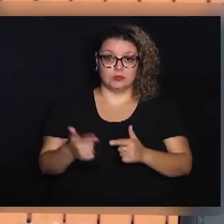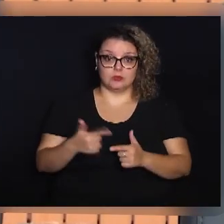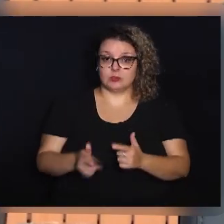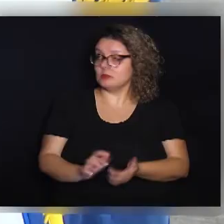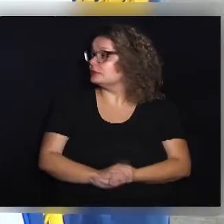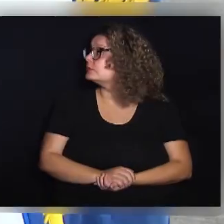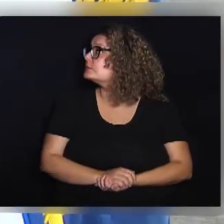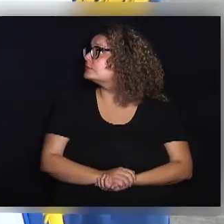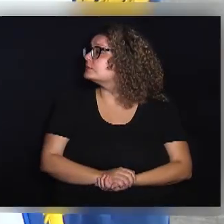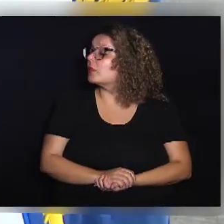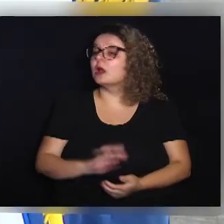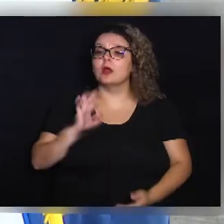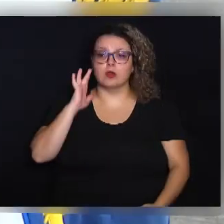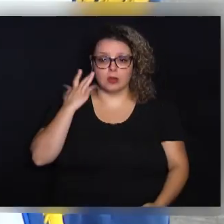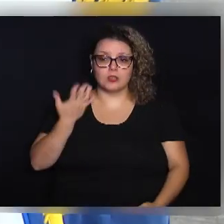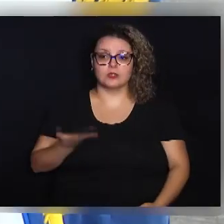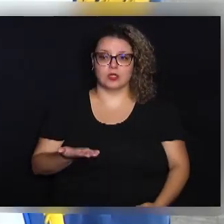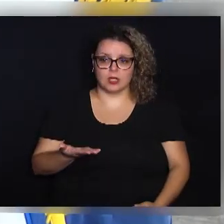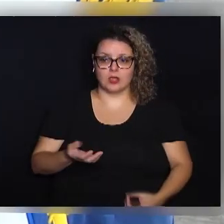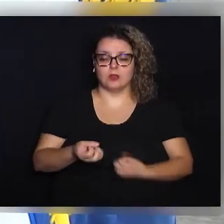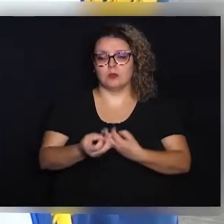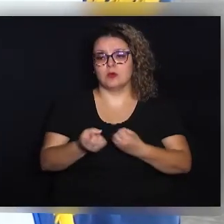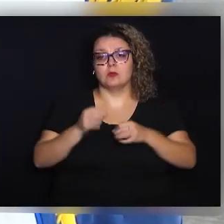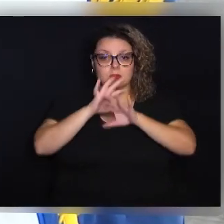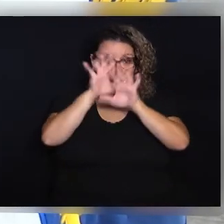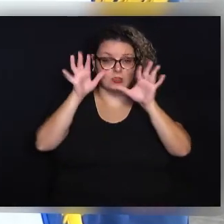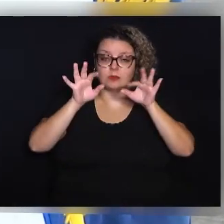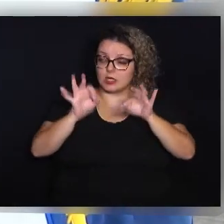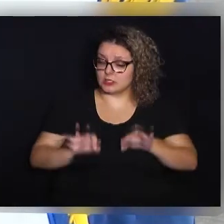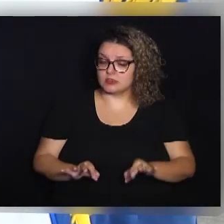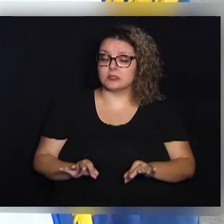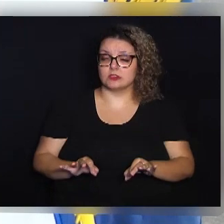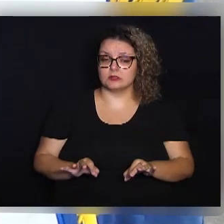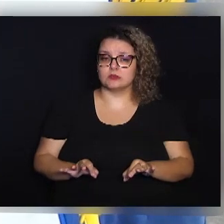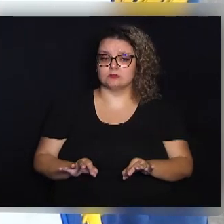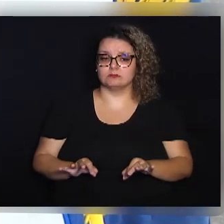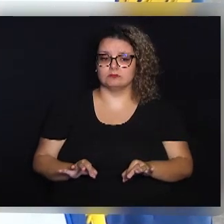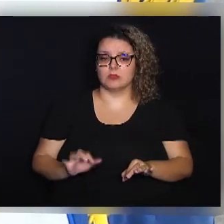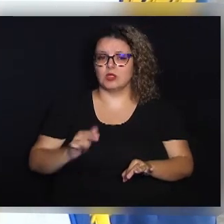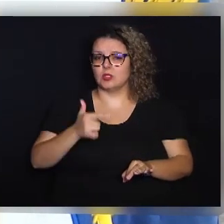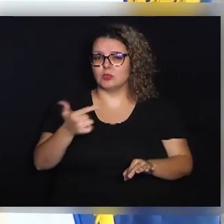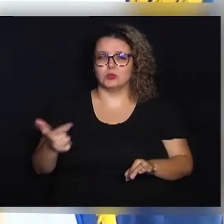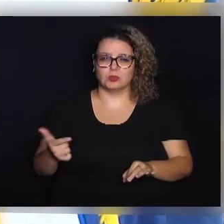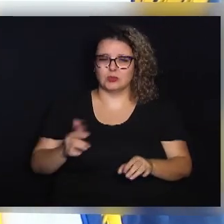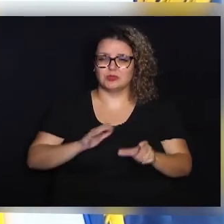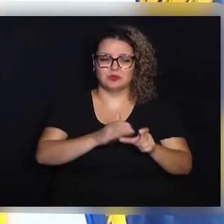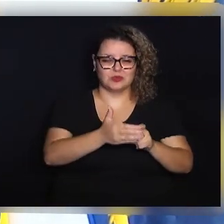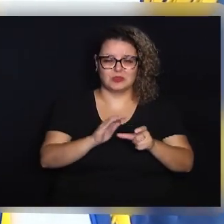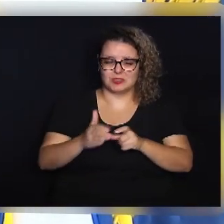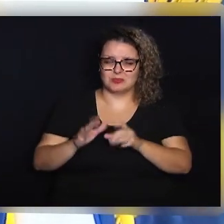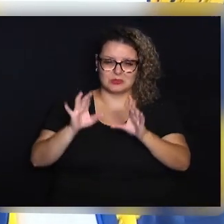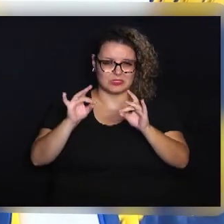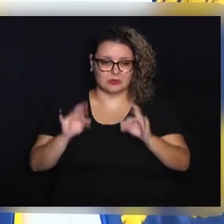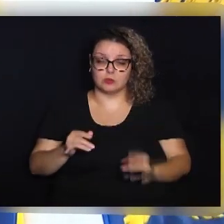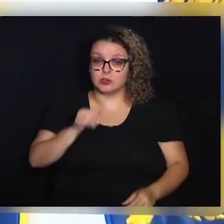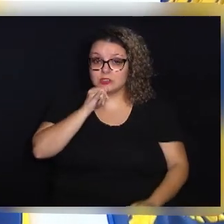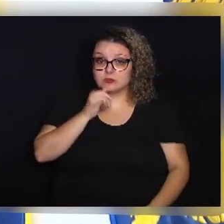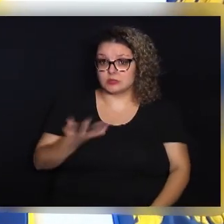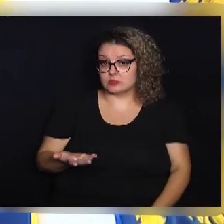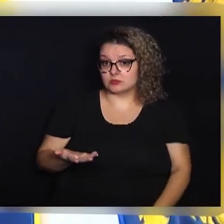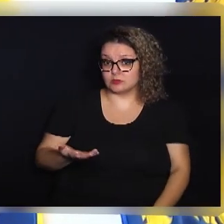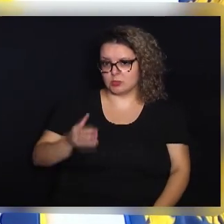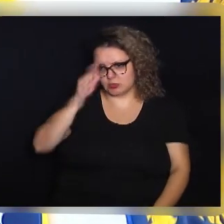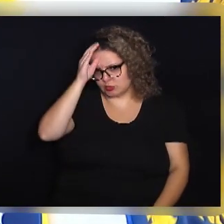interferência eu acho que é isso é passar uma informação Clara precisa eh Sem muitas terminologias por